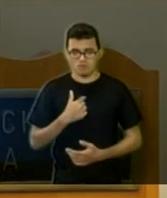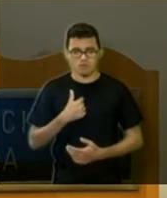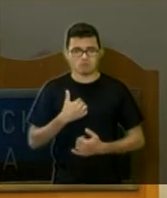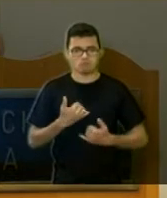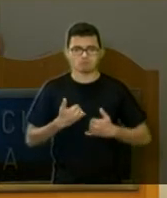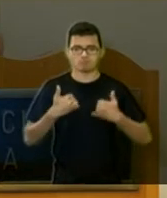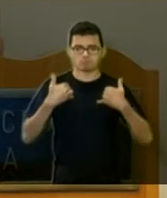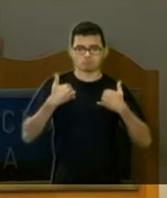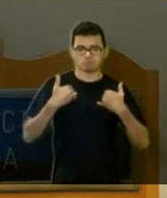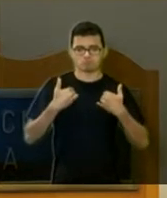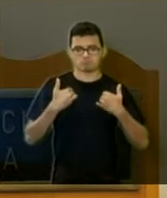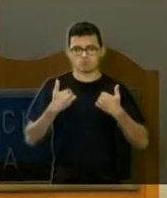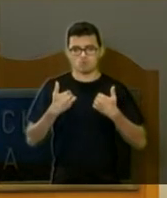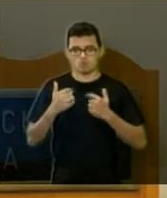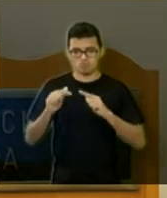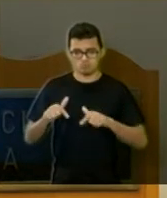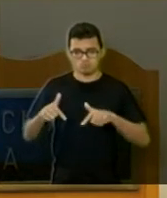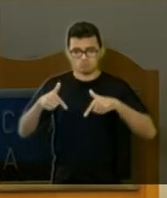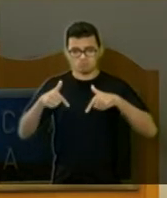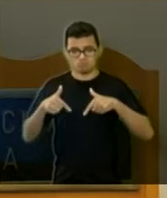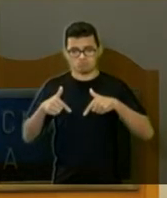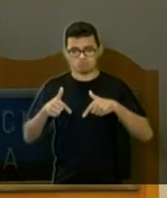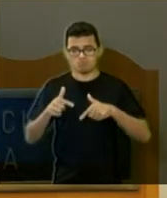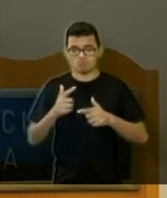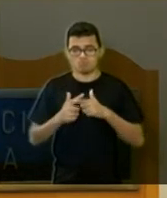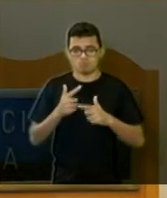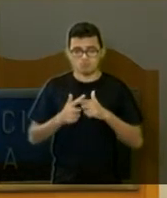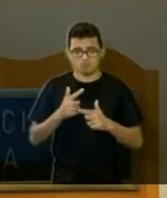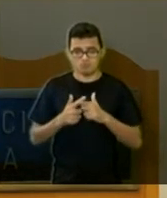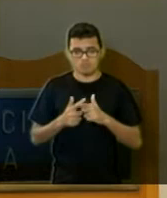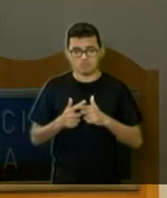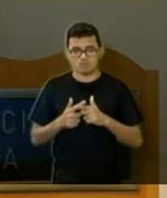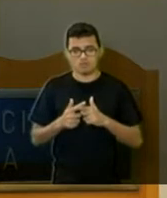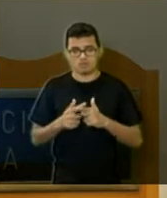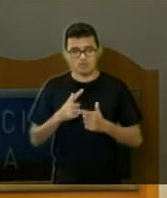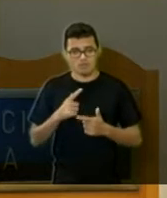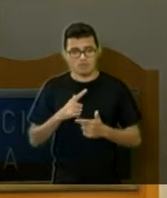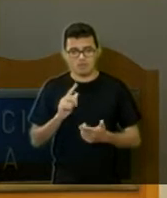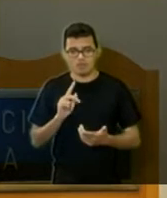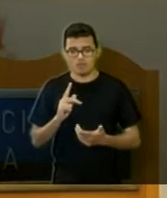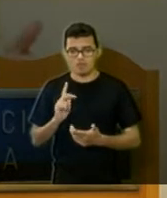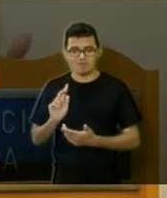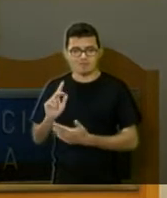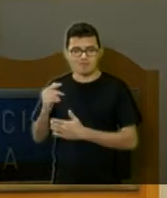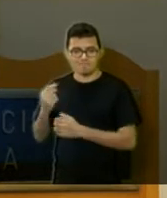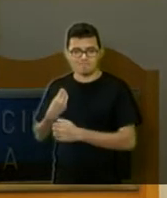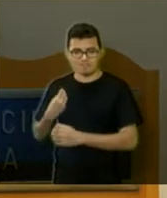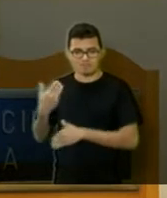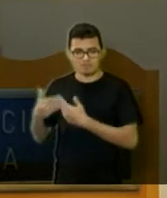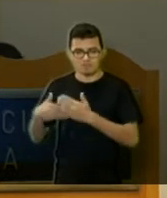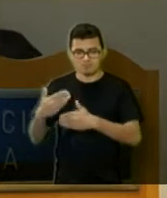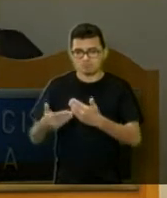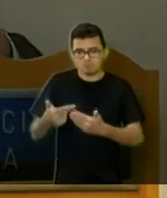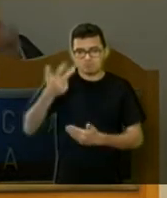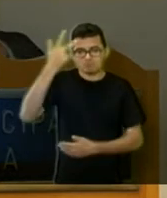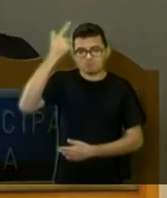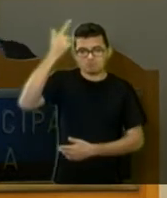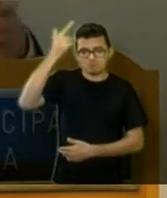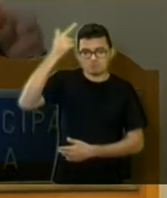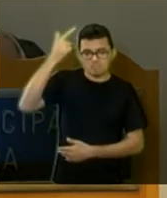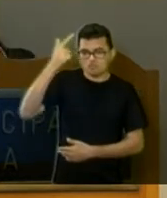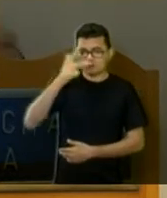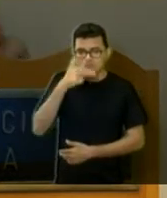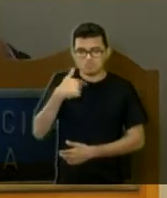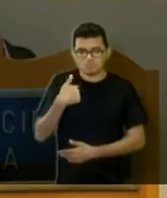esse título, porque essas coisas aconteceram. Do modo que está acontecendo hoje aqui, como se estivéssemos